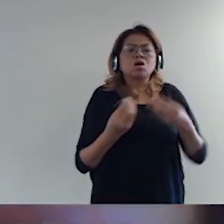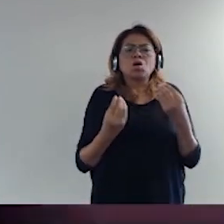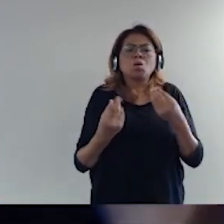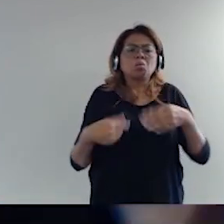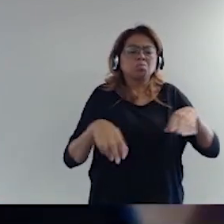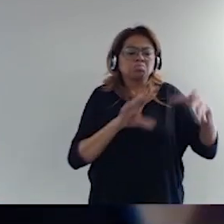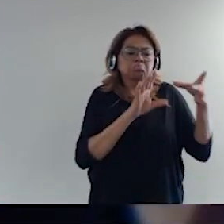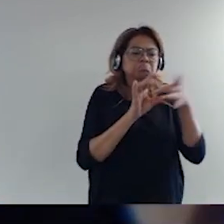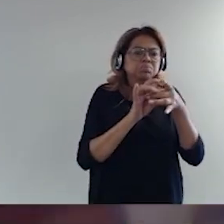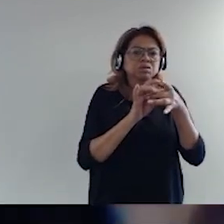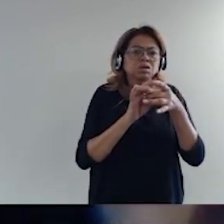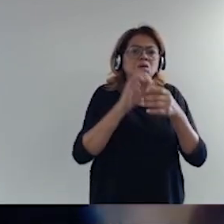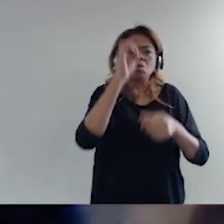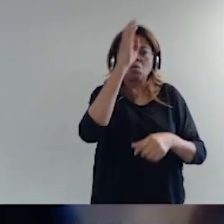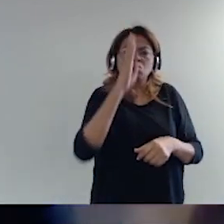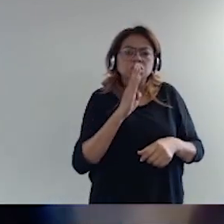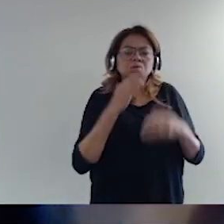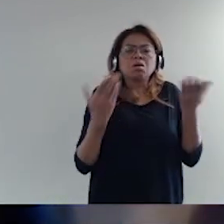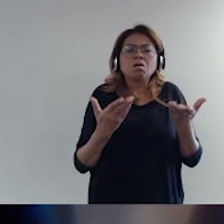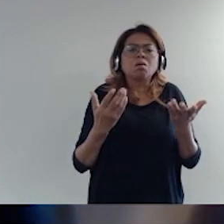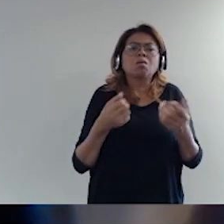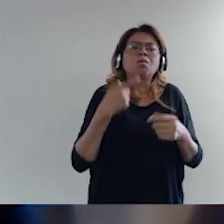Não tem o Peru a brasileira, não tem